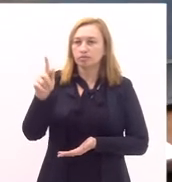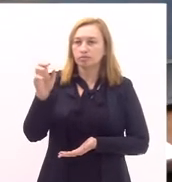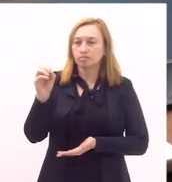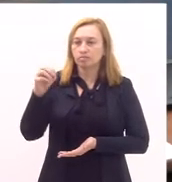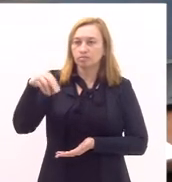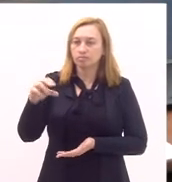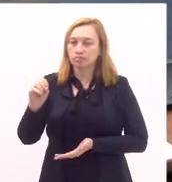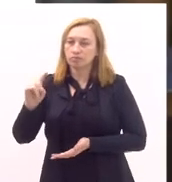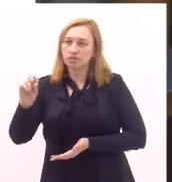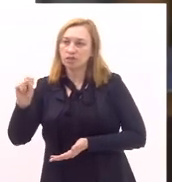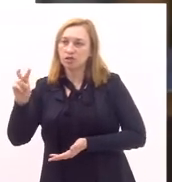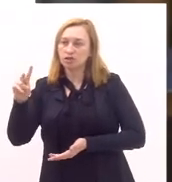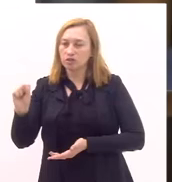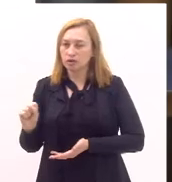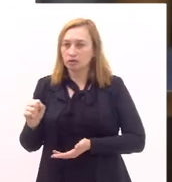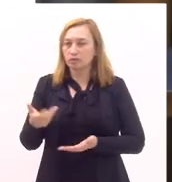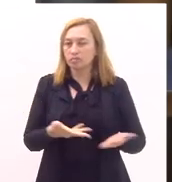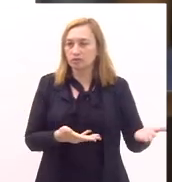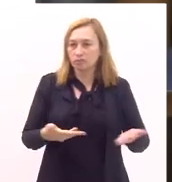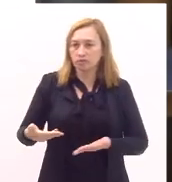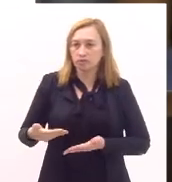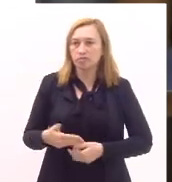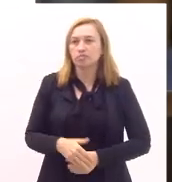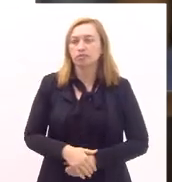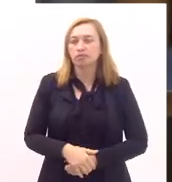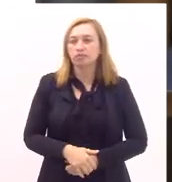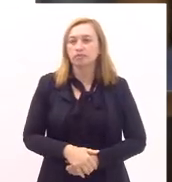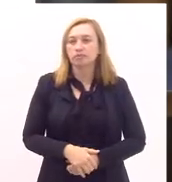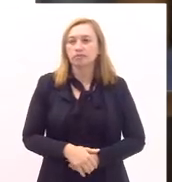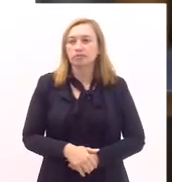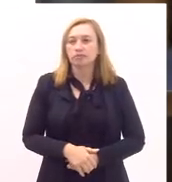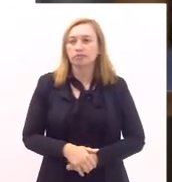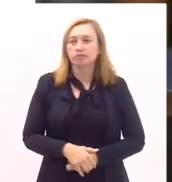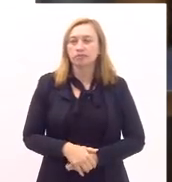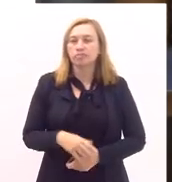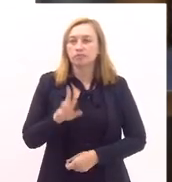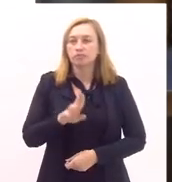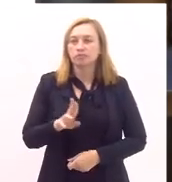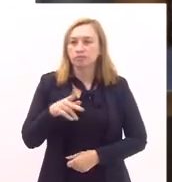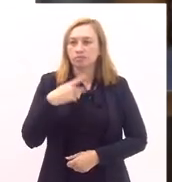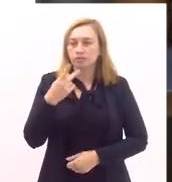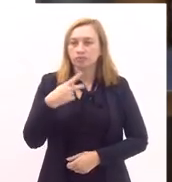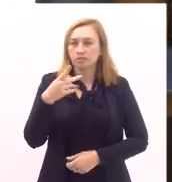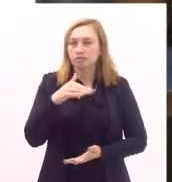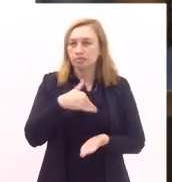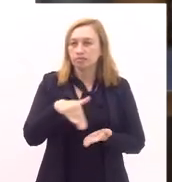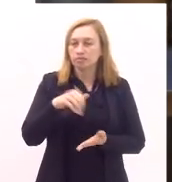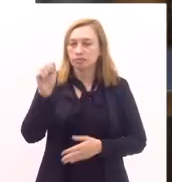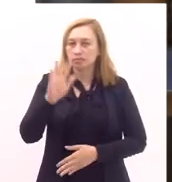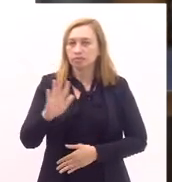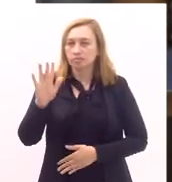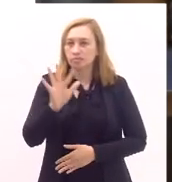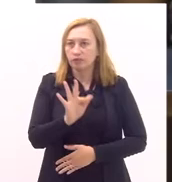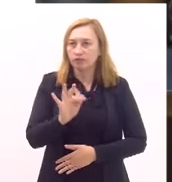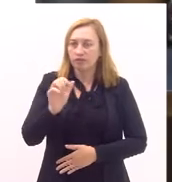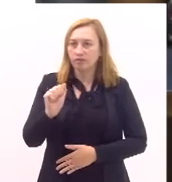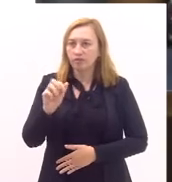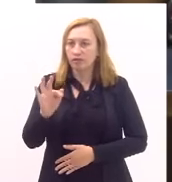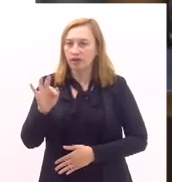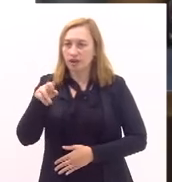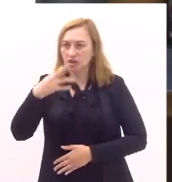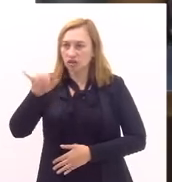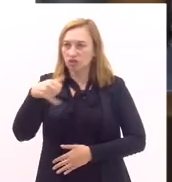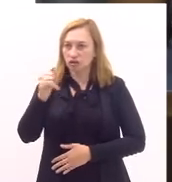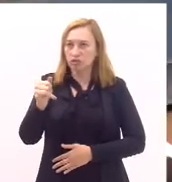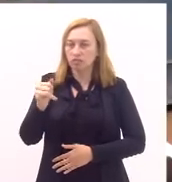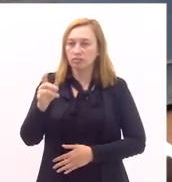Bom dia convidar para fazer os da palavra o secretário-geral da faferj Felipe